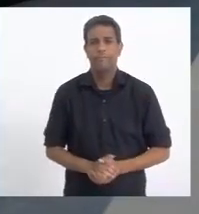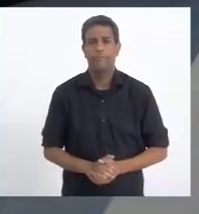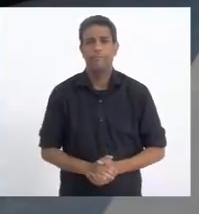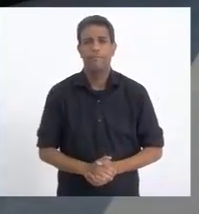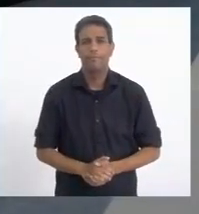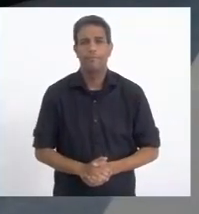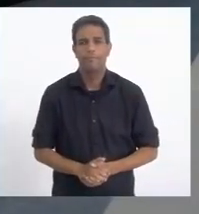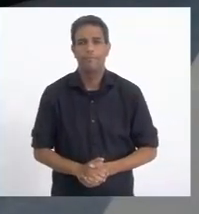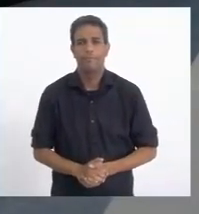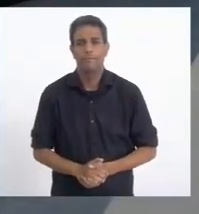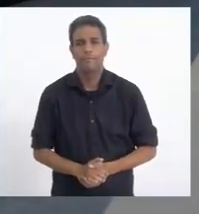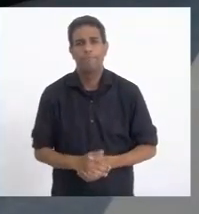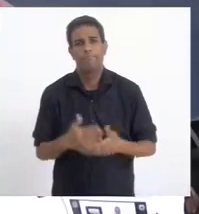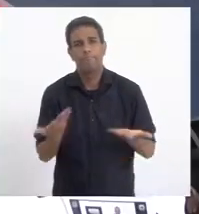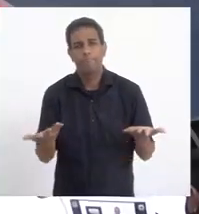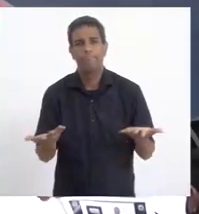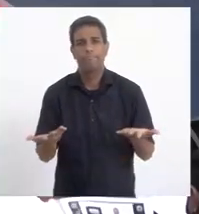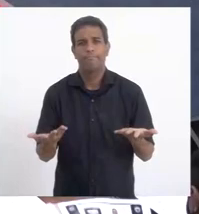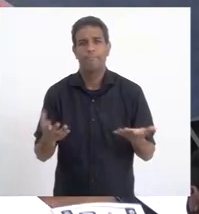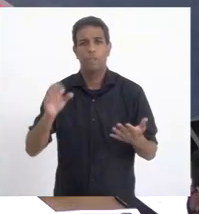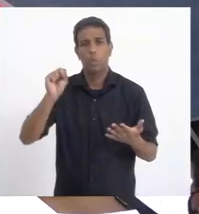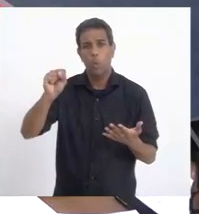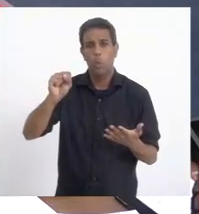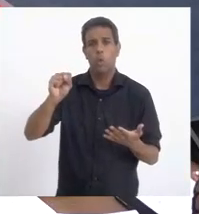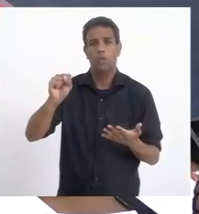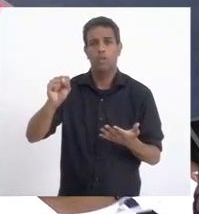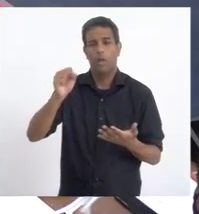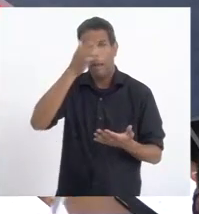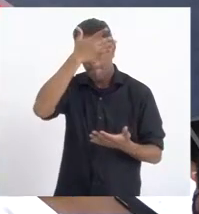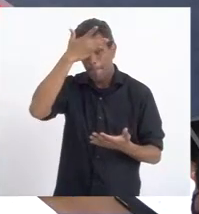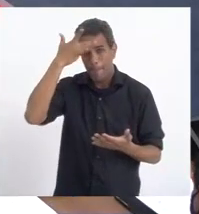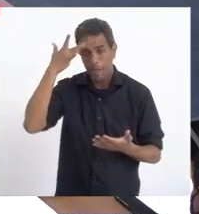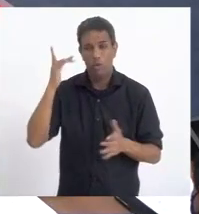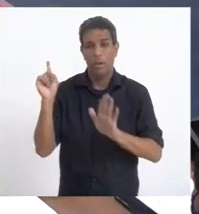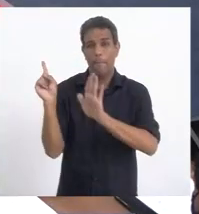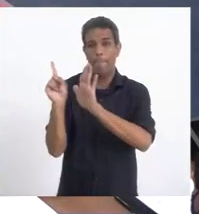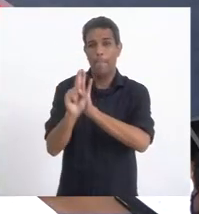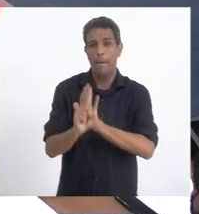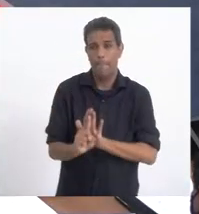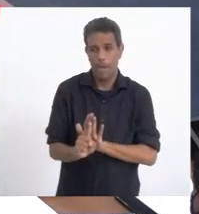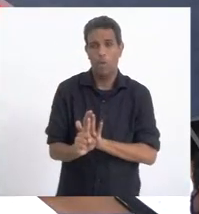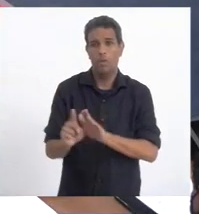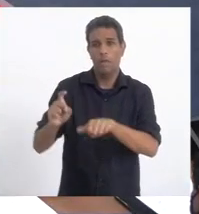é eu não enfim eu tô com oito inscritos aqui da